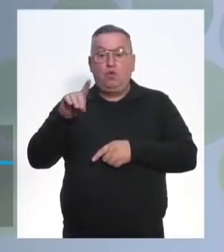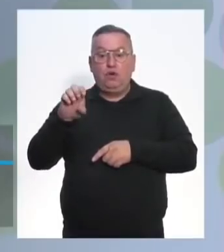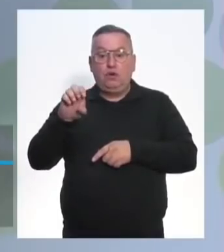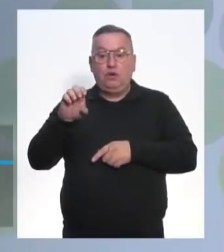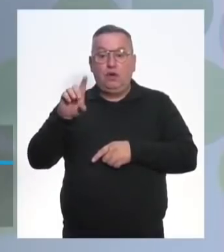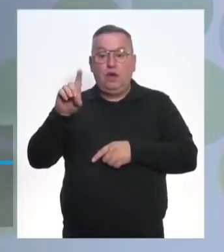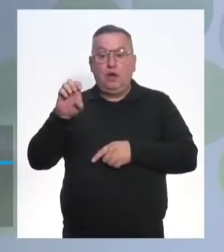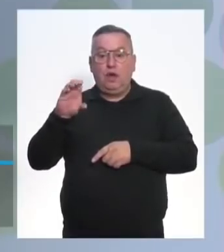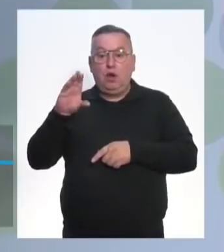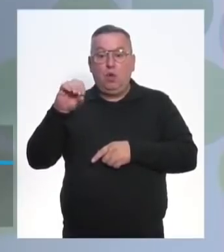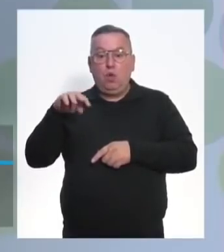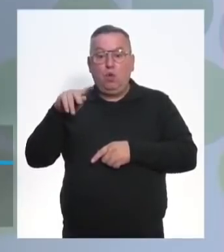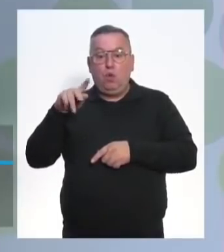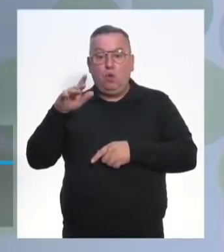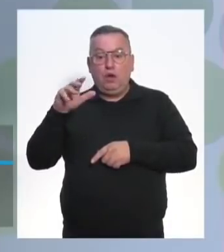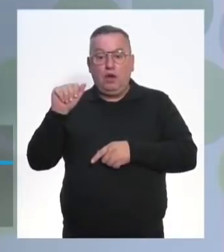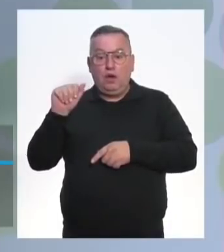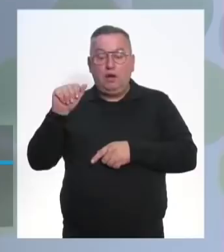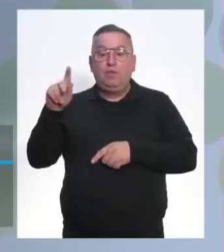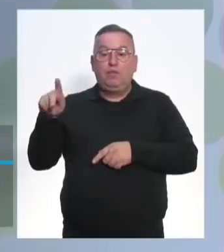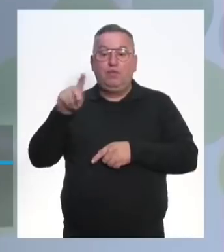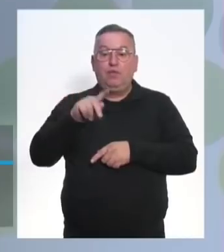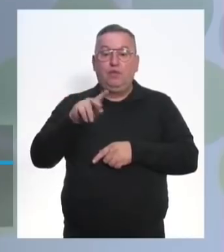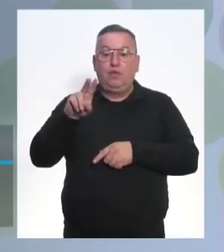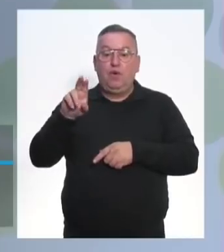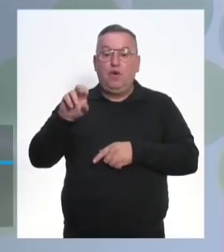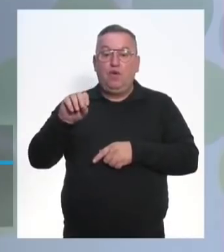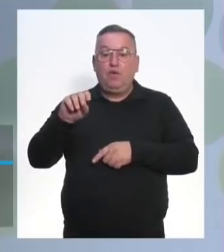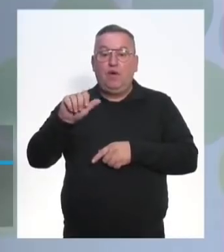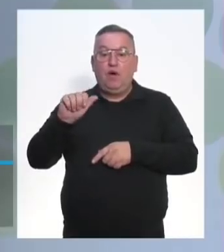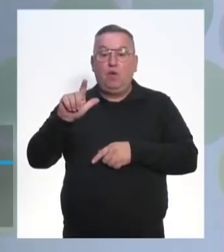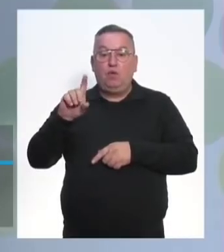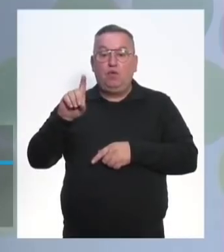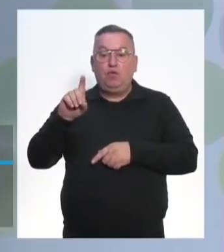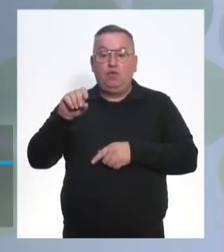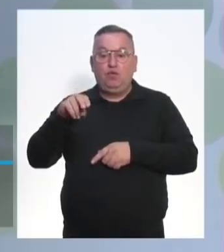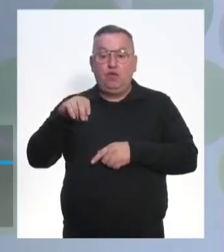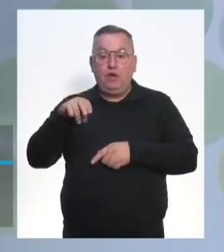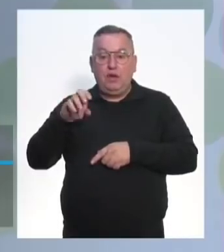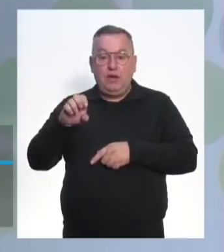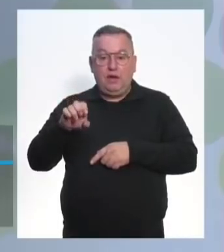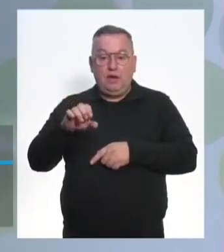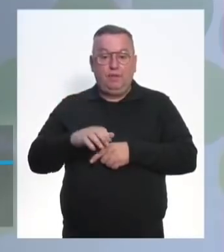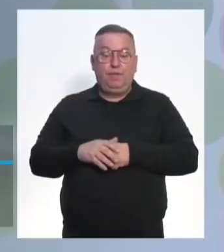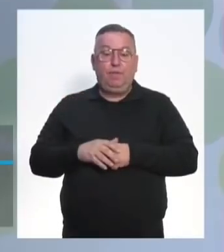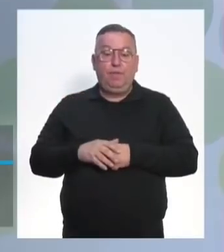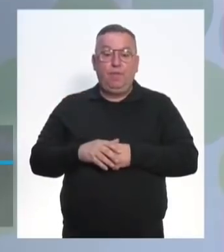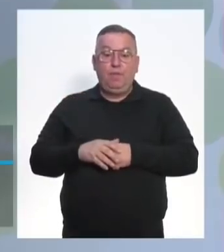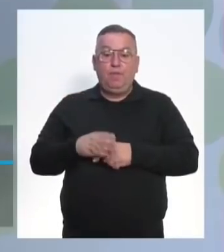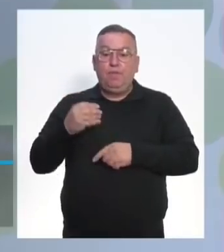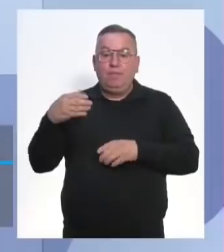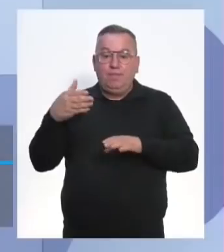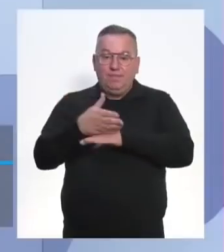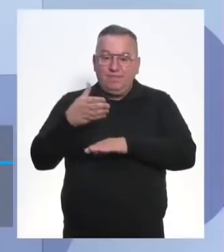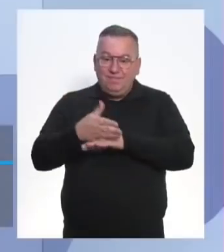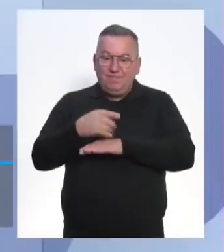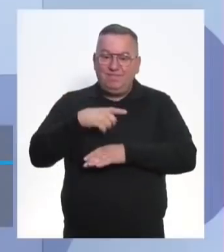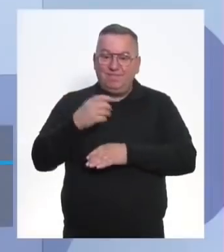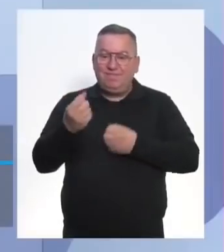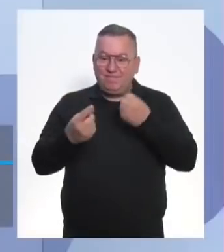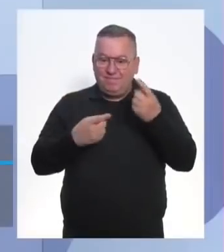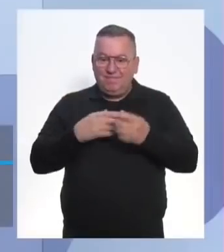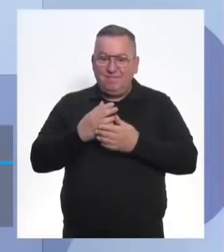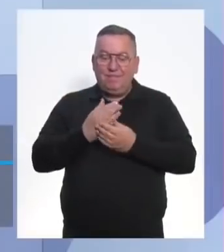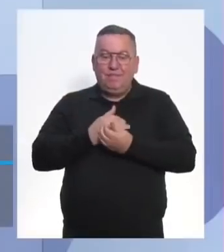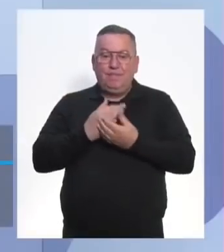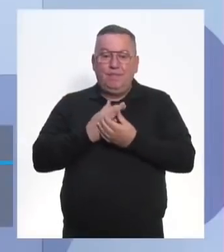Visconde de Congonhas de Campo, professor Valdinei aqui. Muitos participando. Sim, eu também tenho mais alguns aqui, ó.